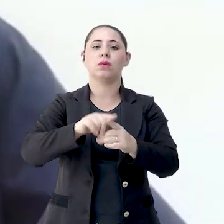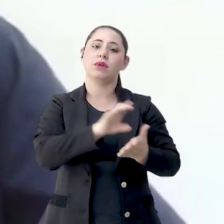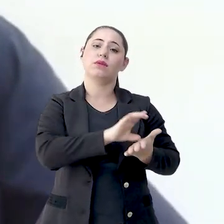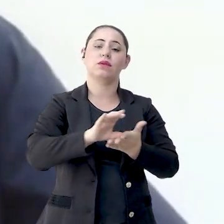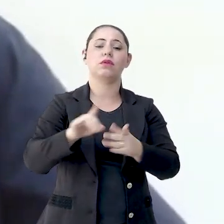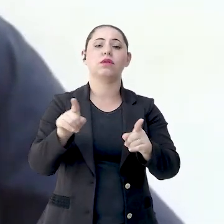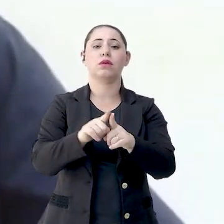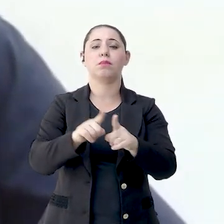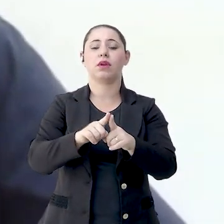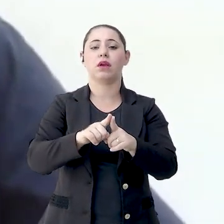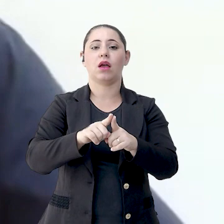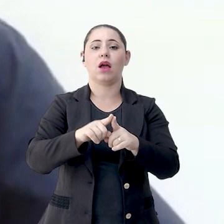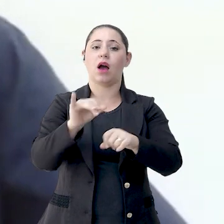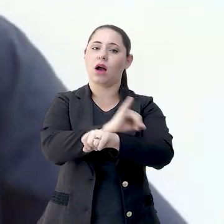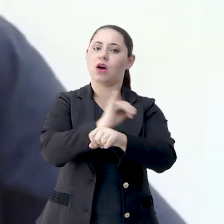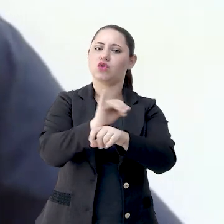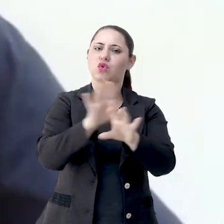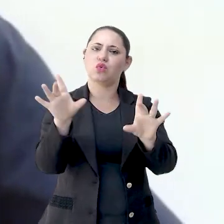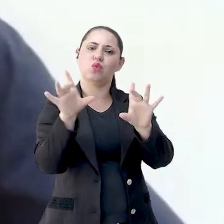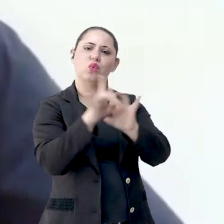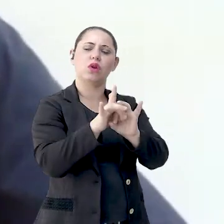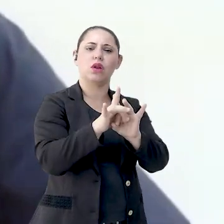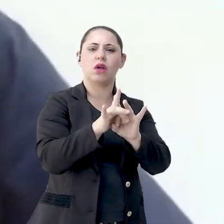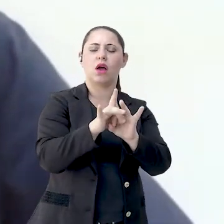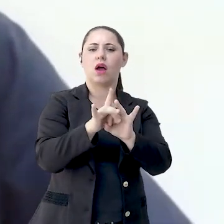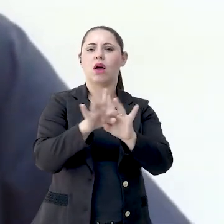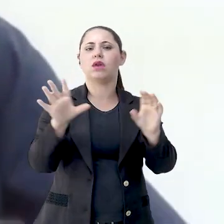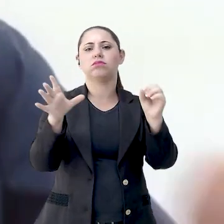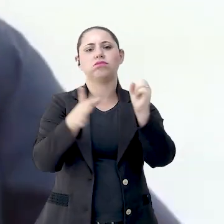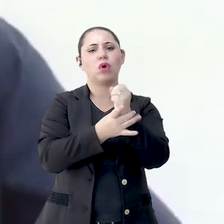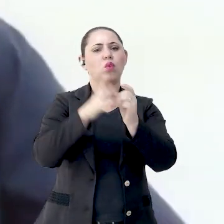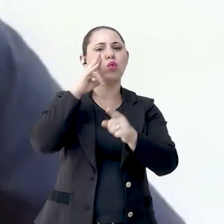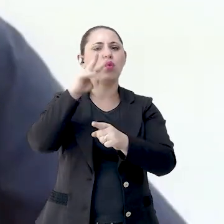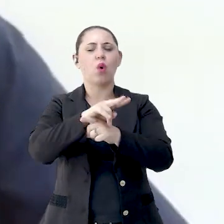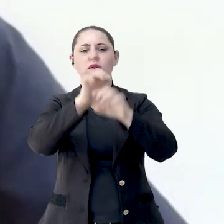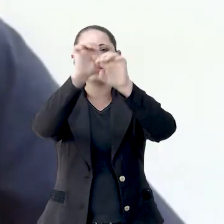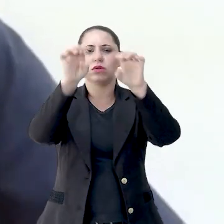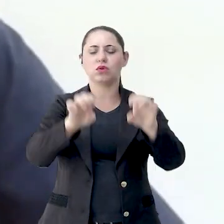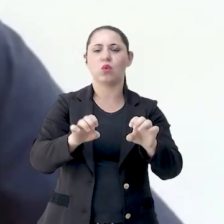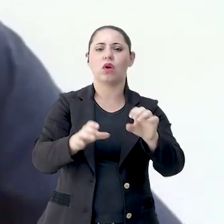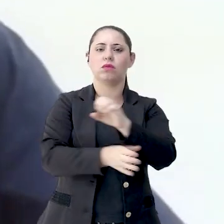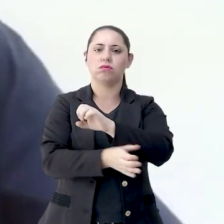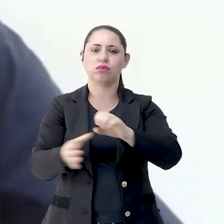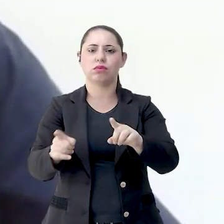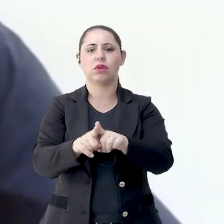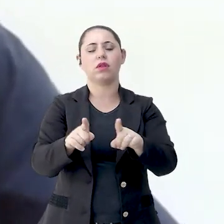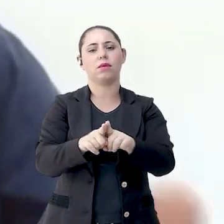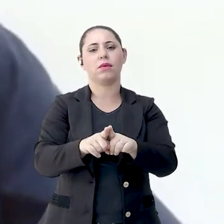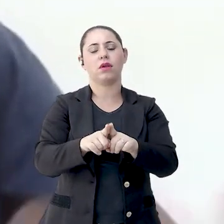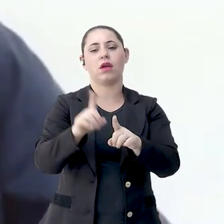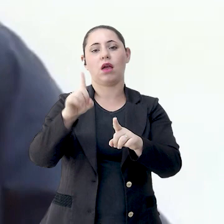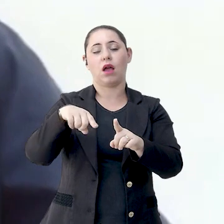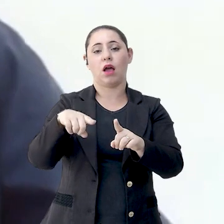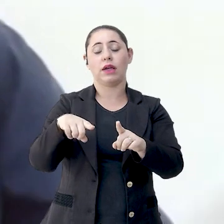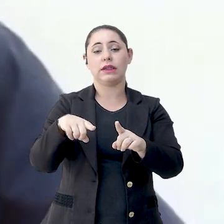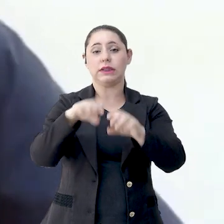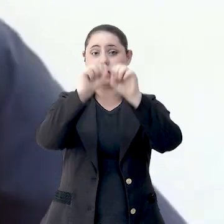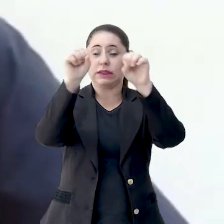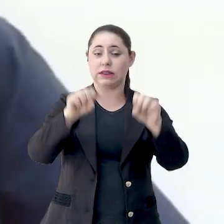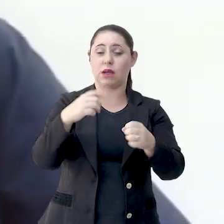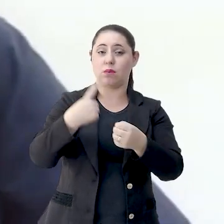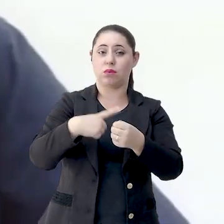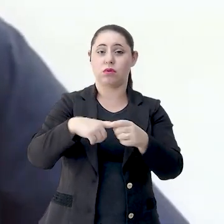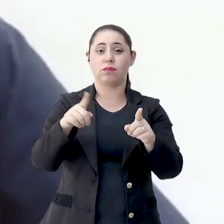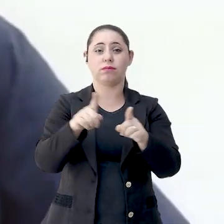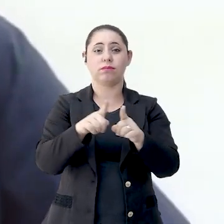Então, ações integradas, seja na área de infraestrutura, seja na área de inspeção sanitária, que nós já temos uma série de consórcios com sistemas de inspeção municipal, passando a